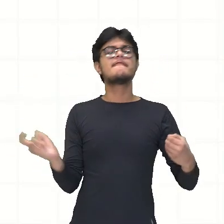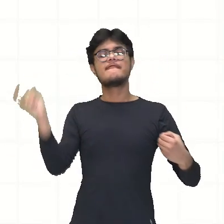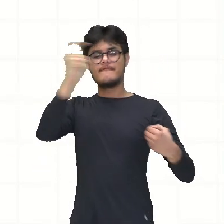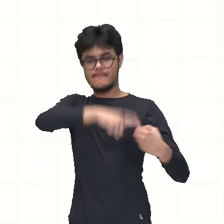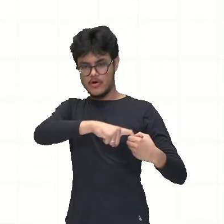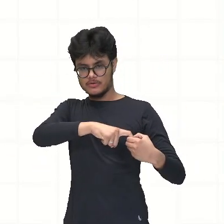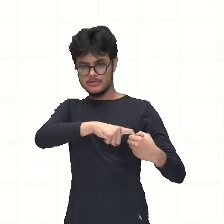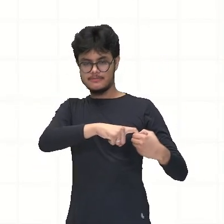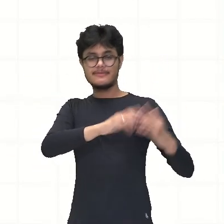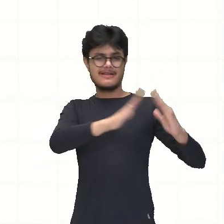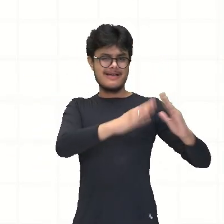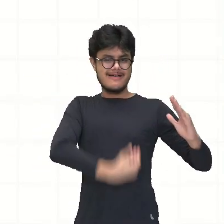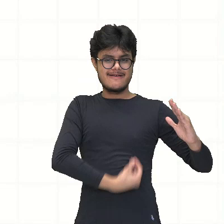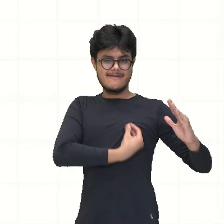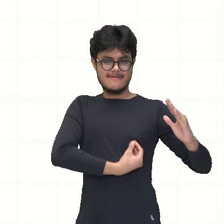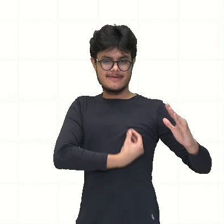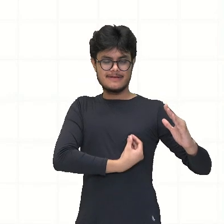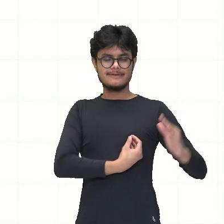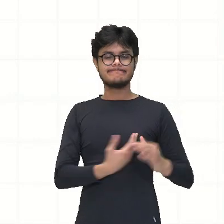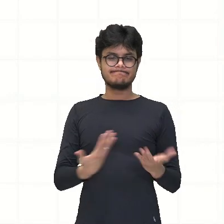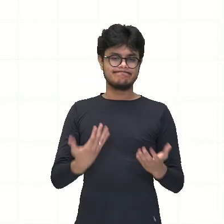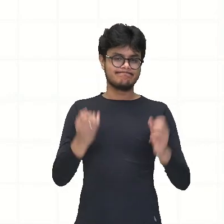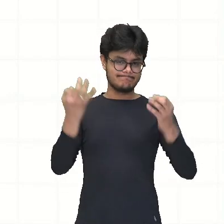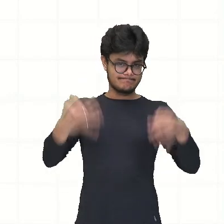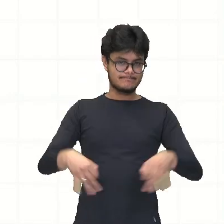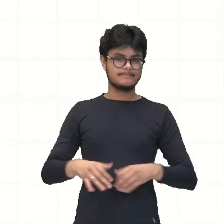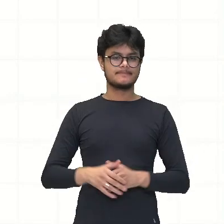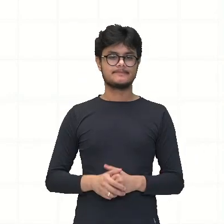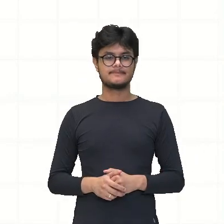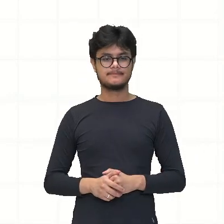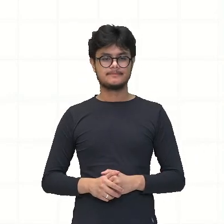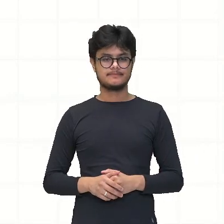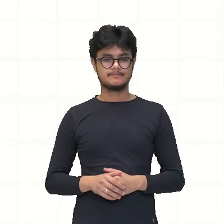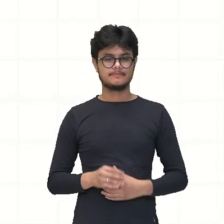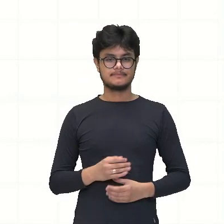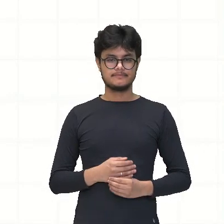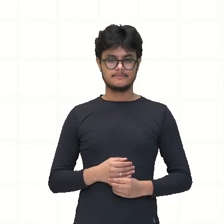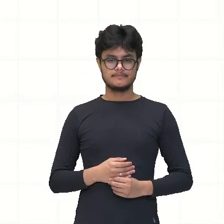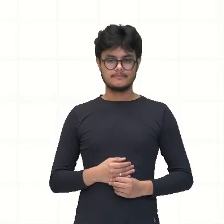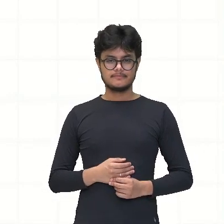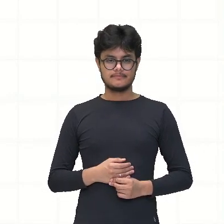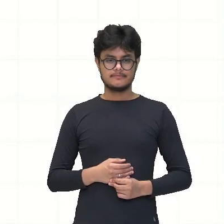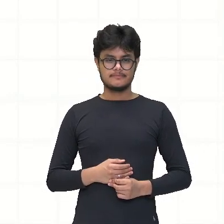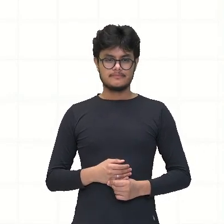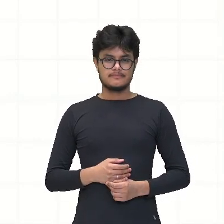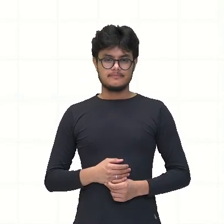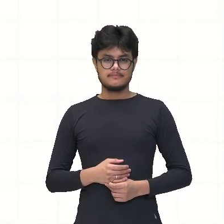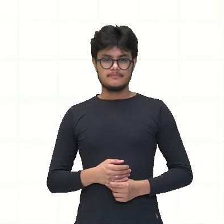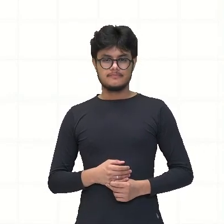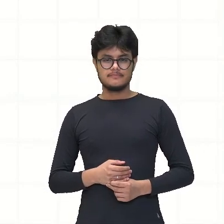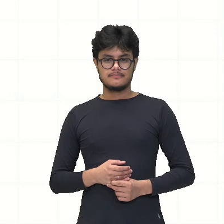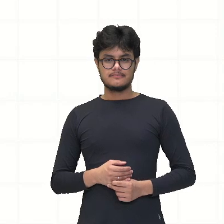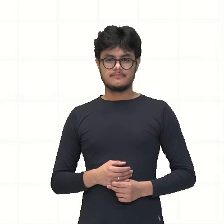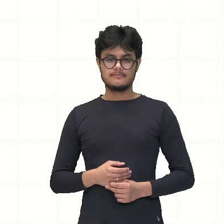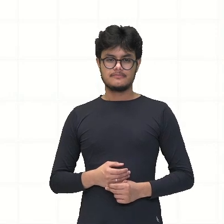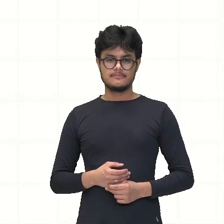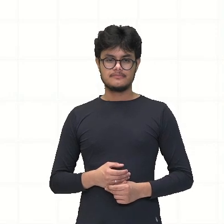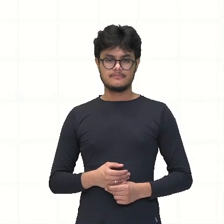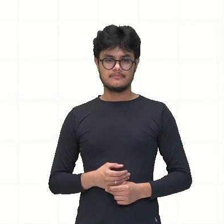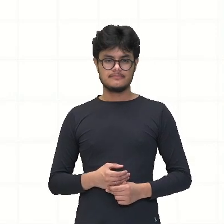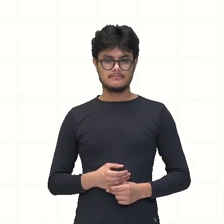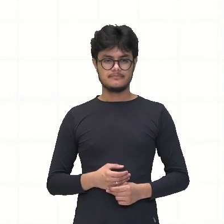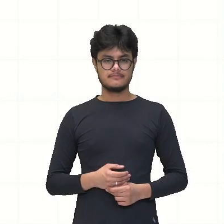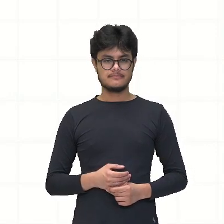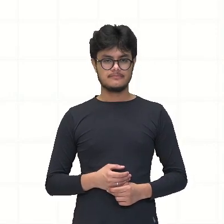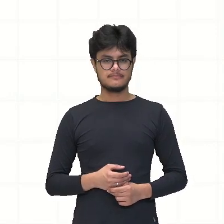elas moravam, tá bom? Então, a diminuição substancial do tradicional fluxo que a gente observou aí Nordeste,